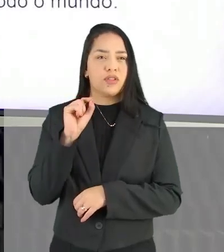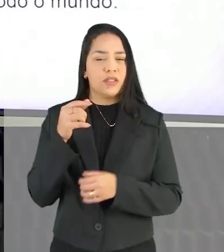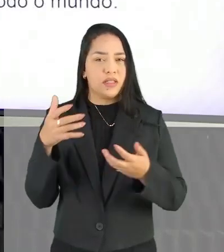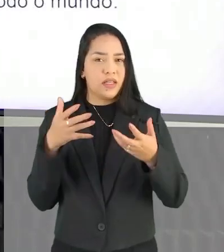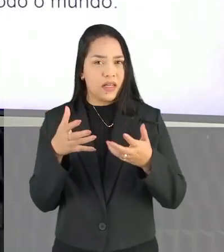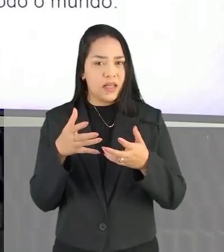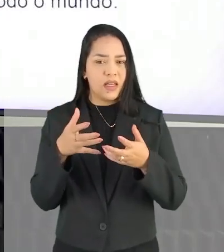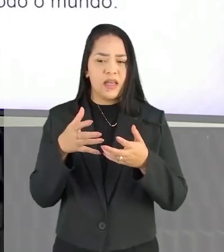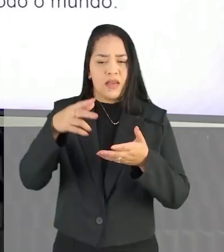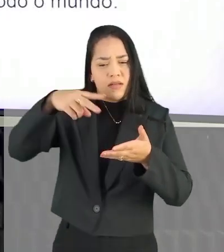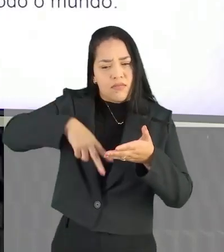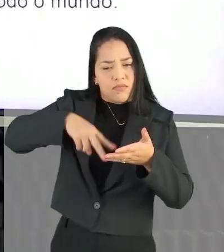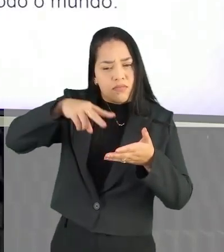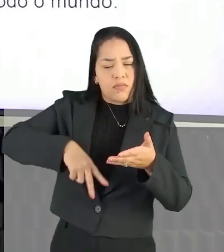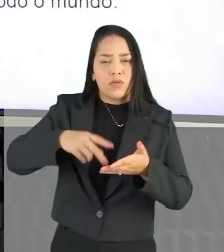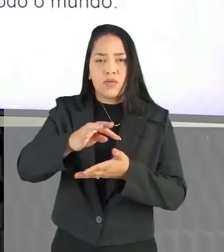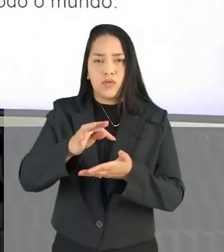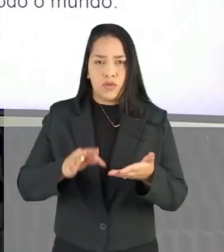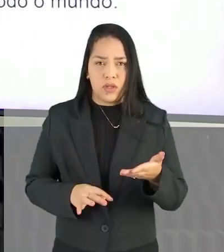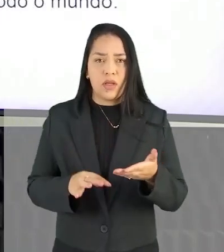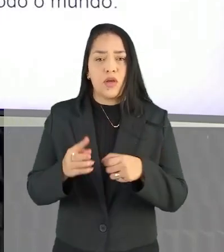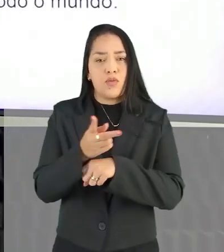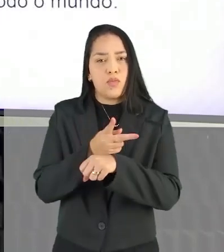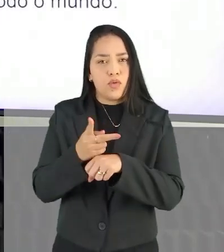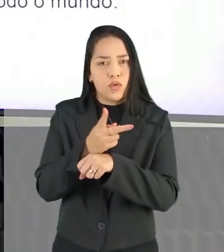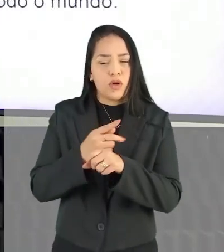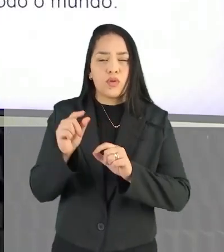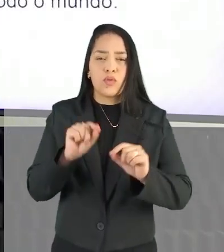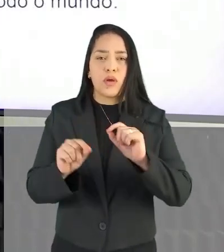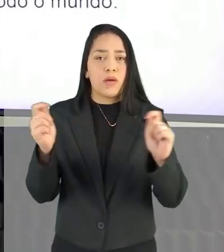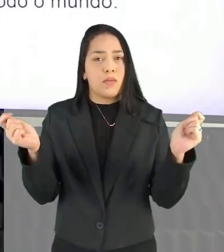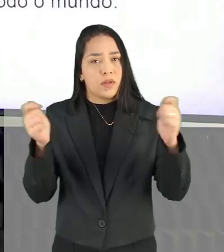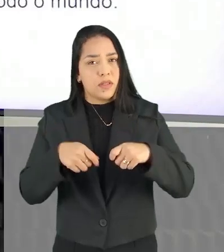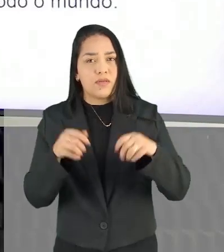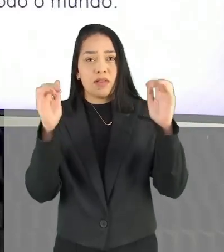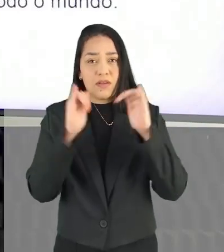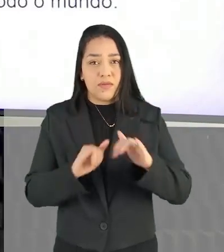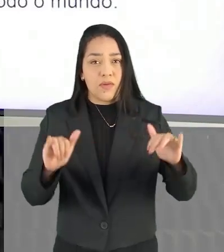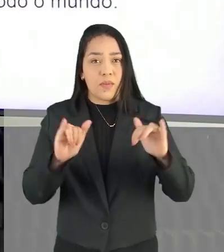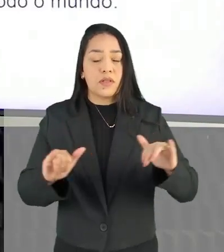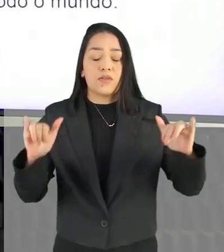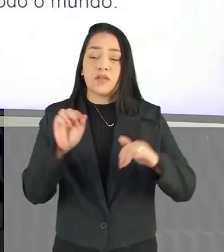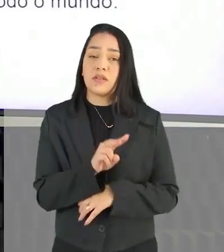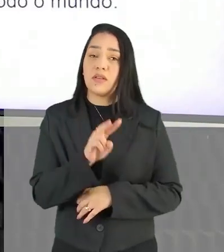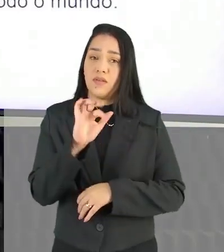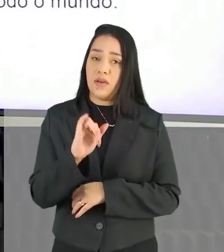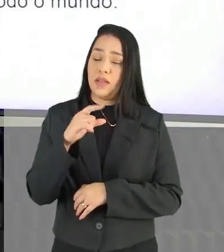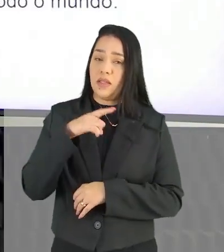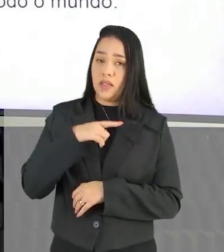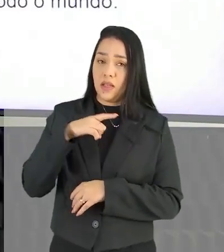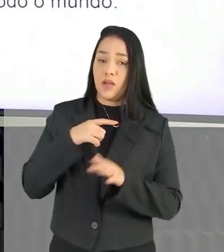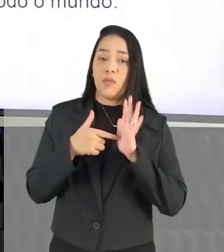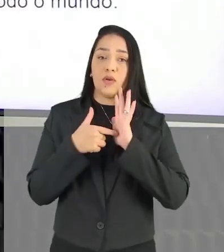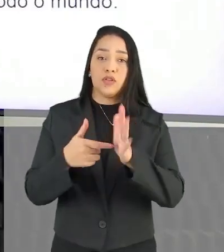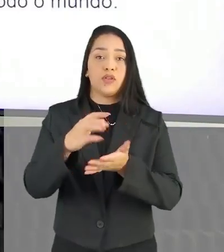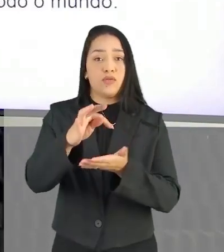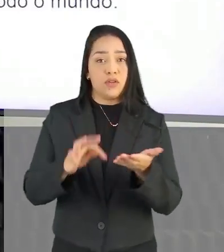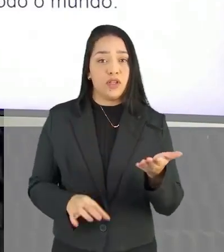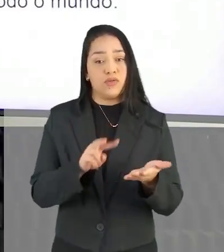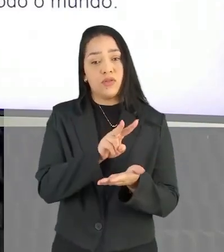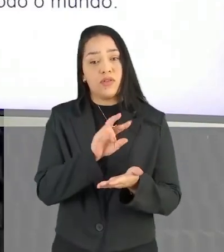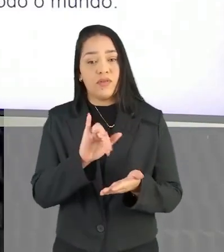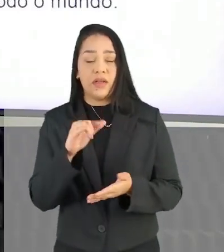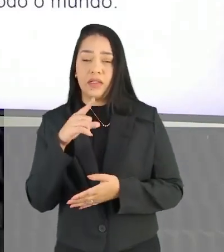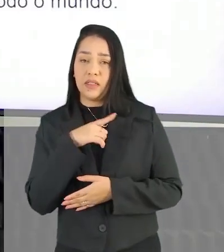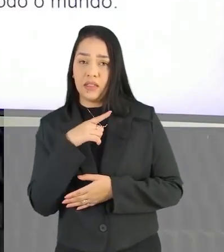fazer a leitura no texto e buscando pistas de possíveis informações que o autor vai dando e sinalizando no texto do que ele vai